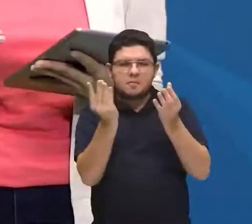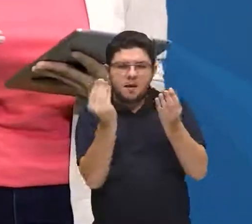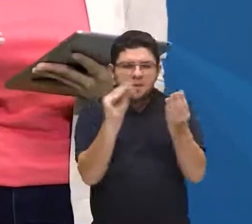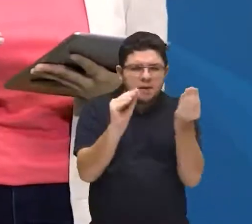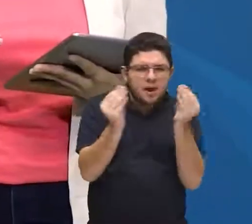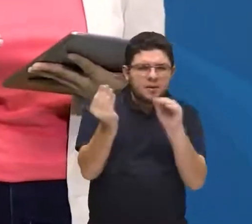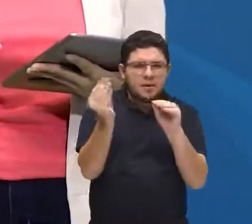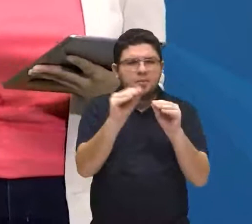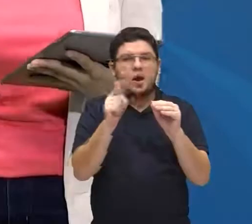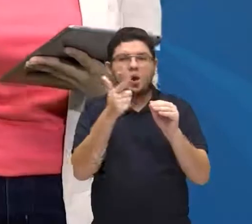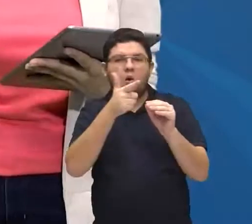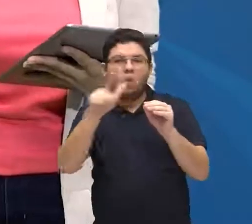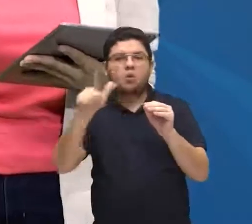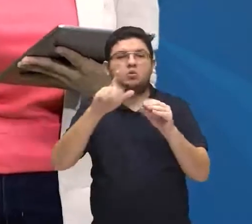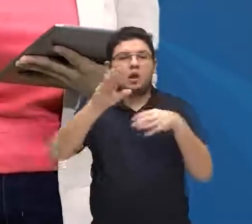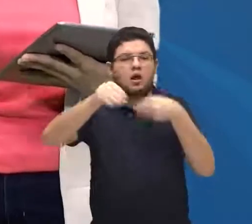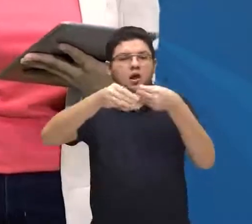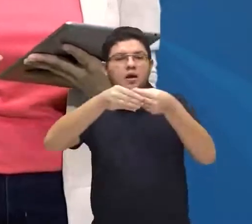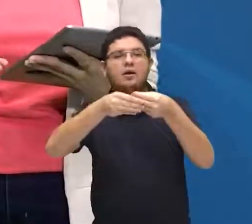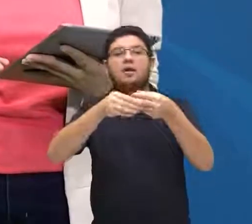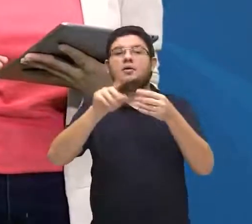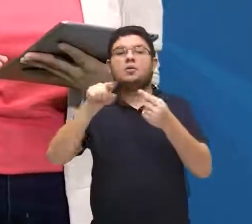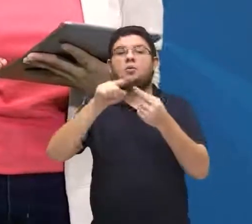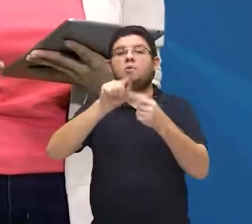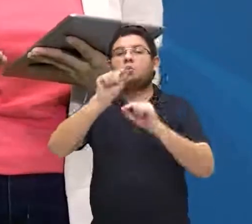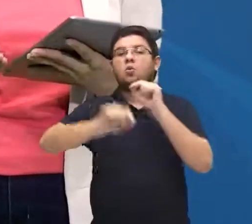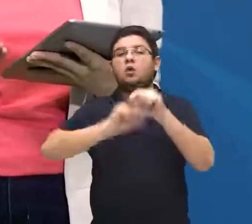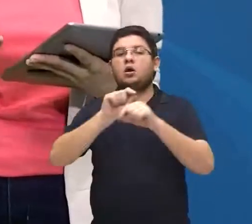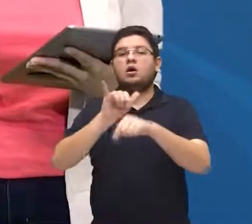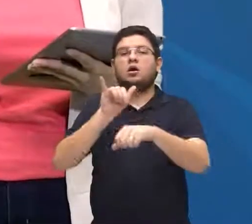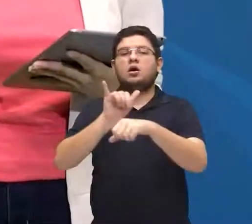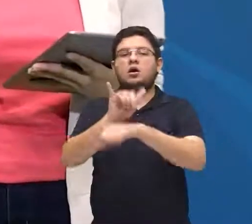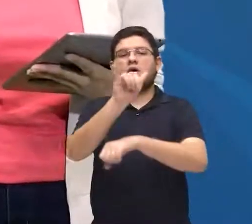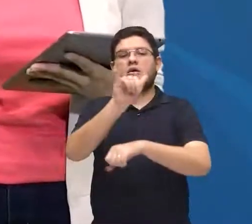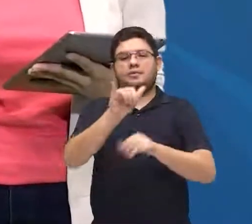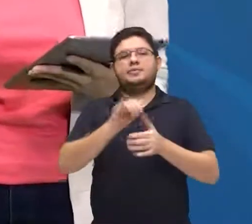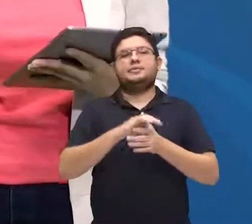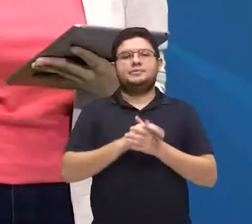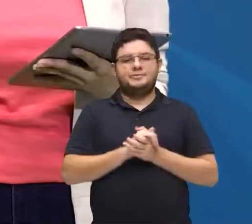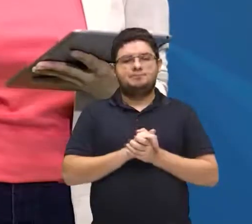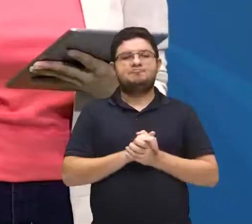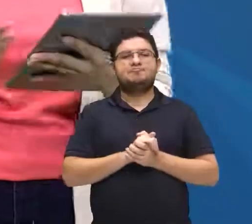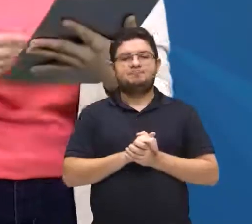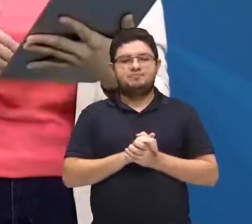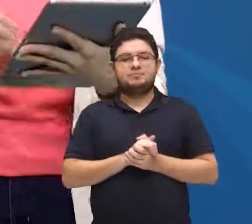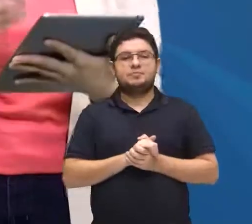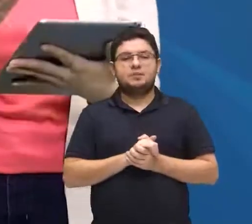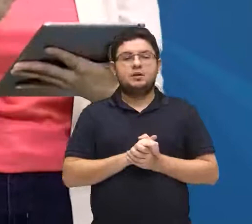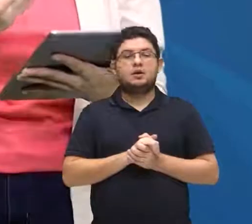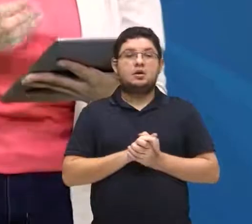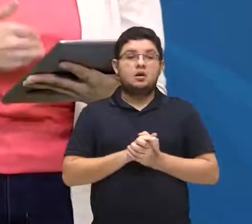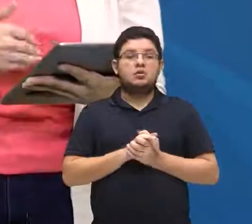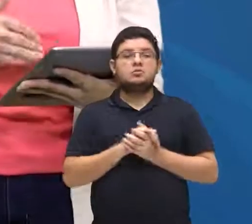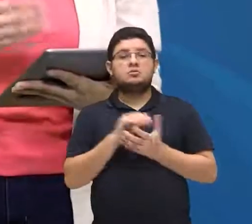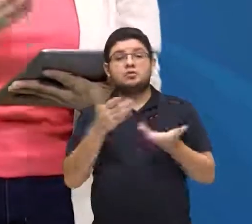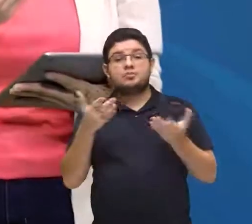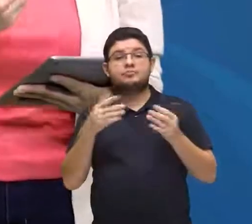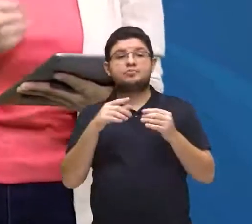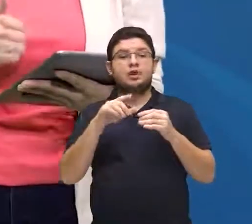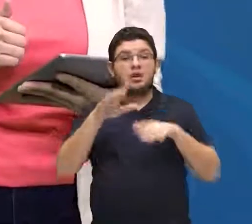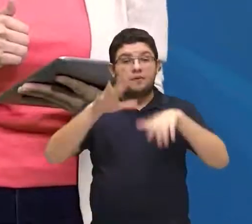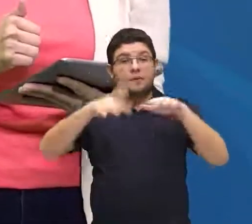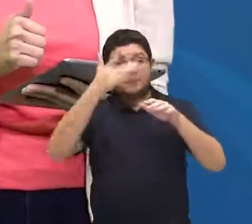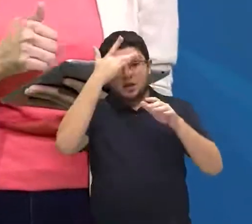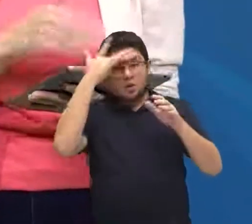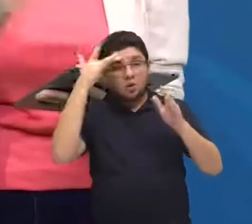alguma outra situação que faz com que o leitor seja enganado, né? O leitor, quando a gente fala, é aquela pessoa que está ali lendo,